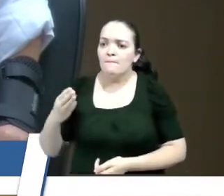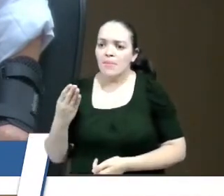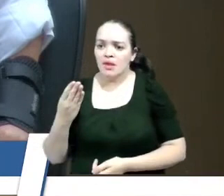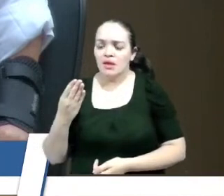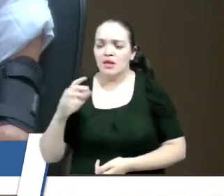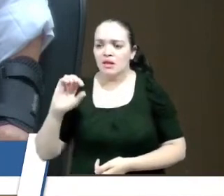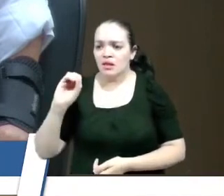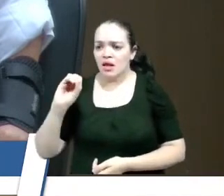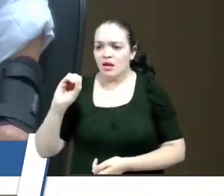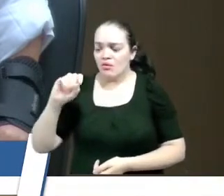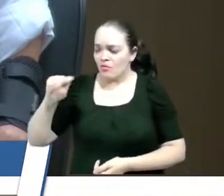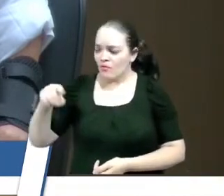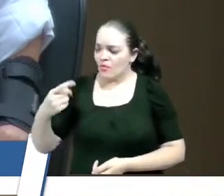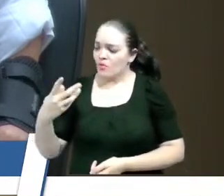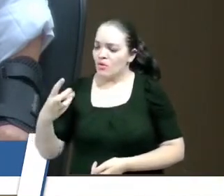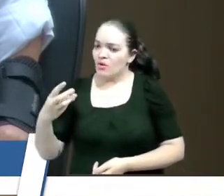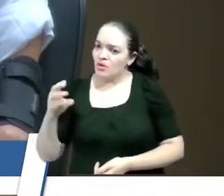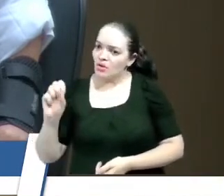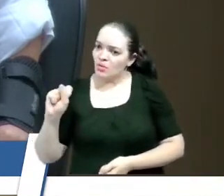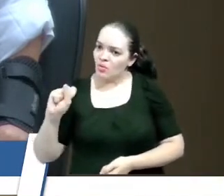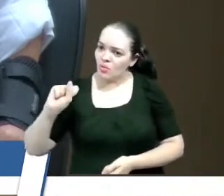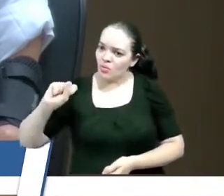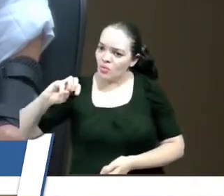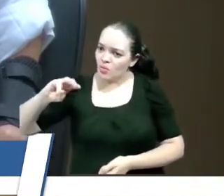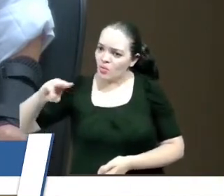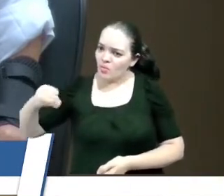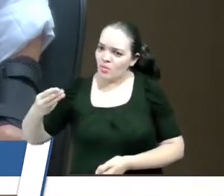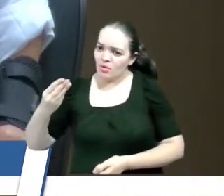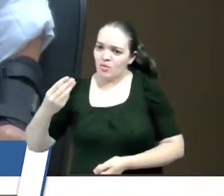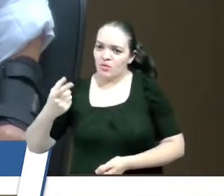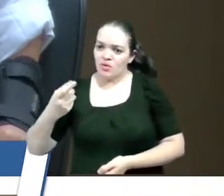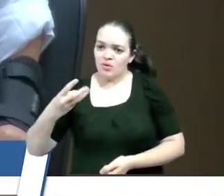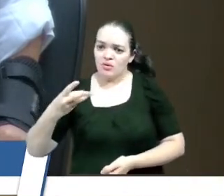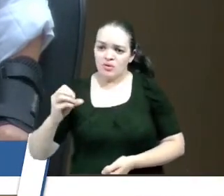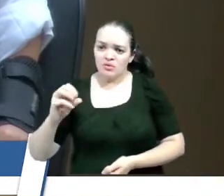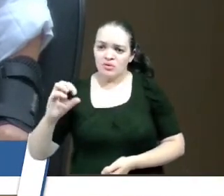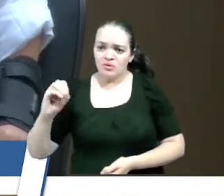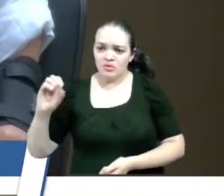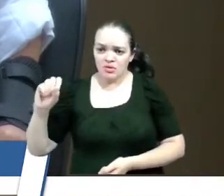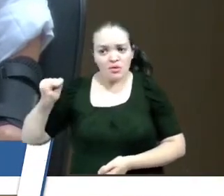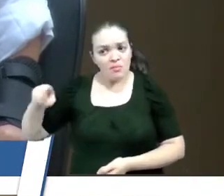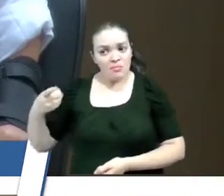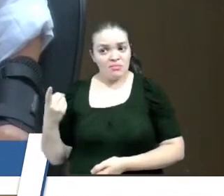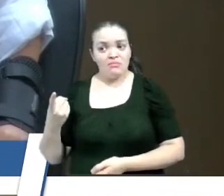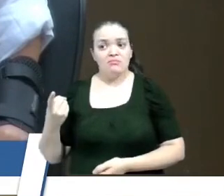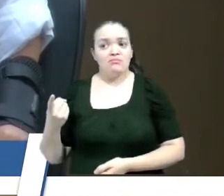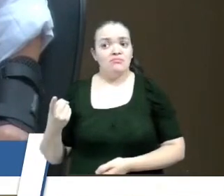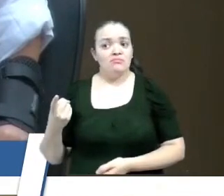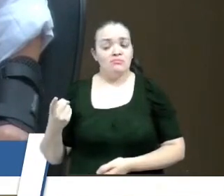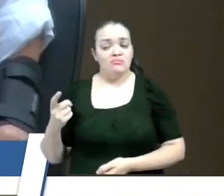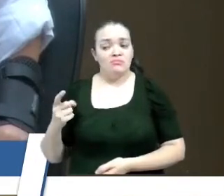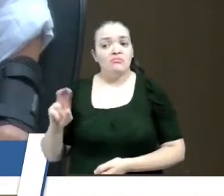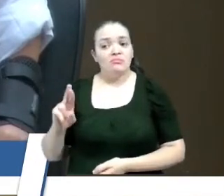1.038 milhões e 330 mil, de um orçamento de